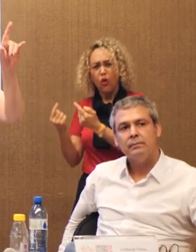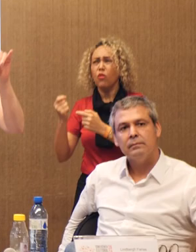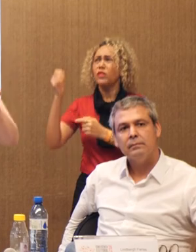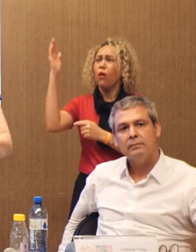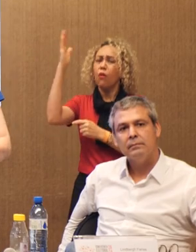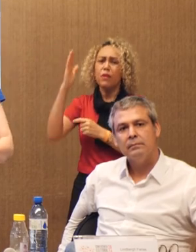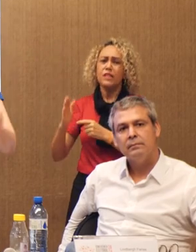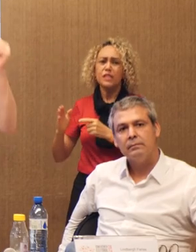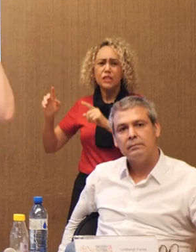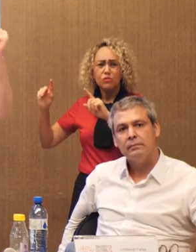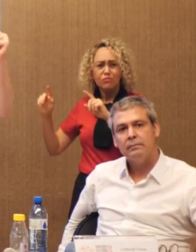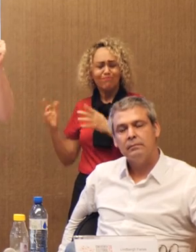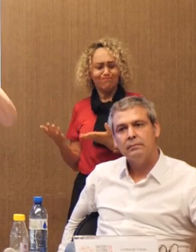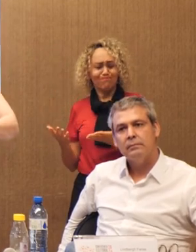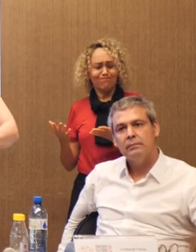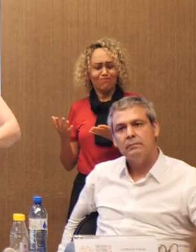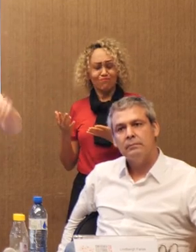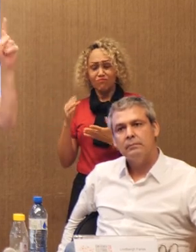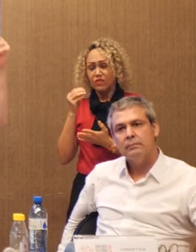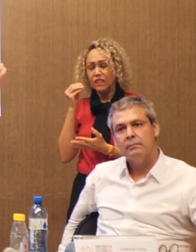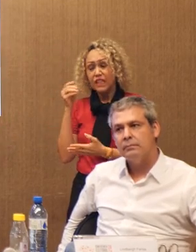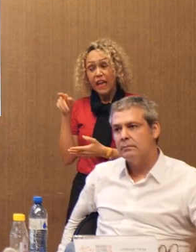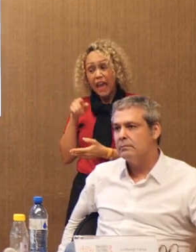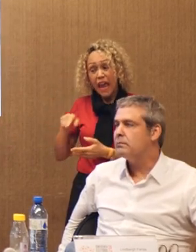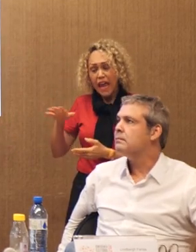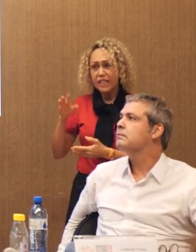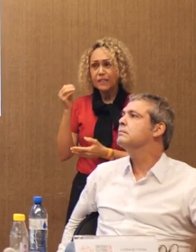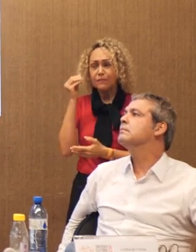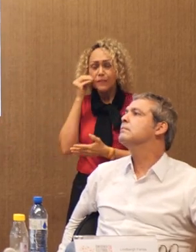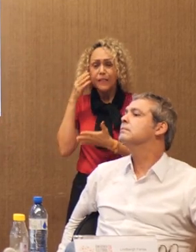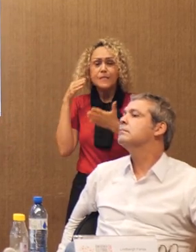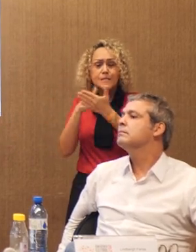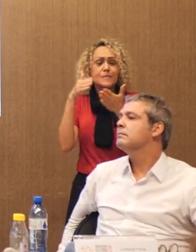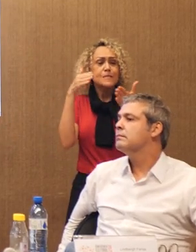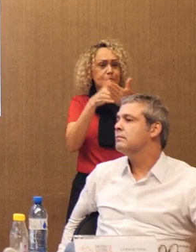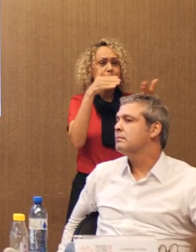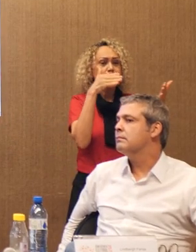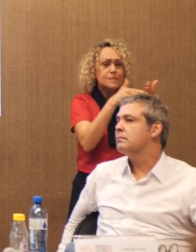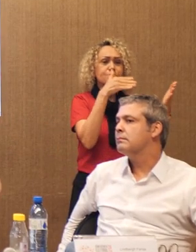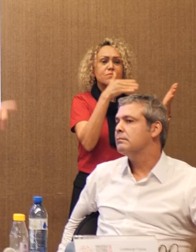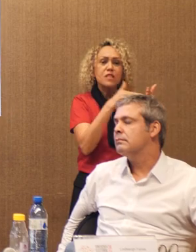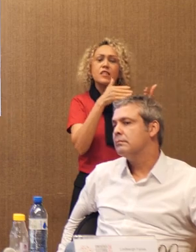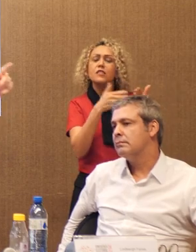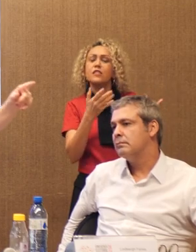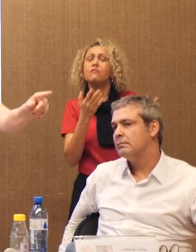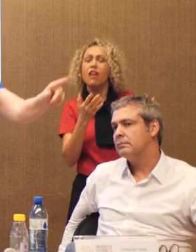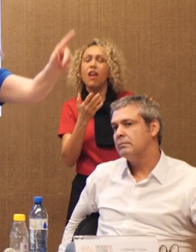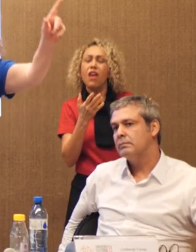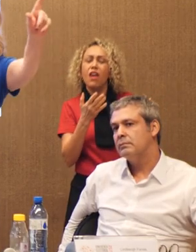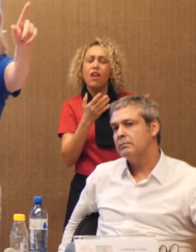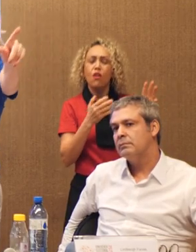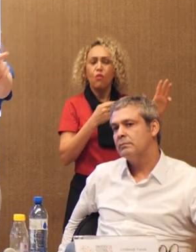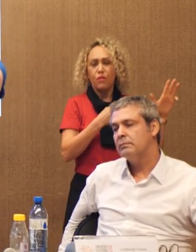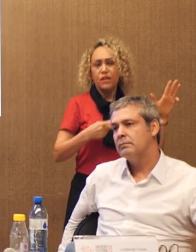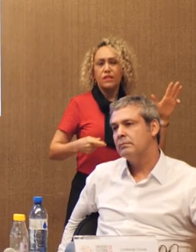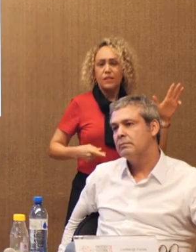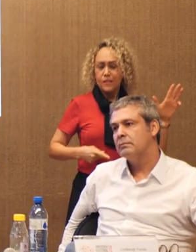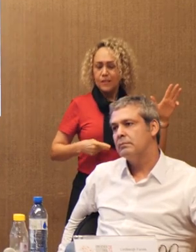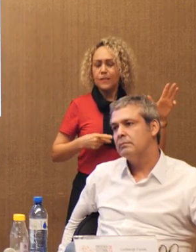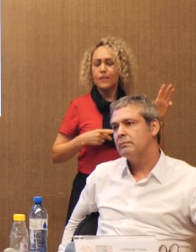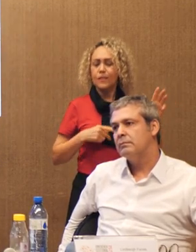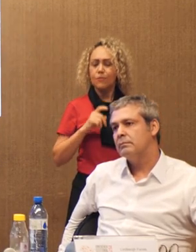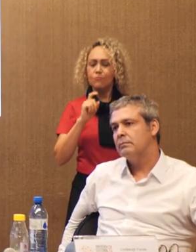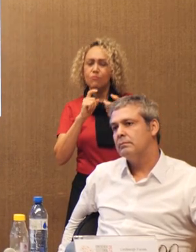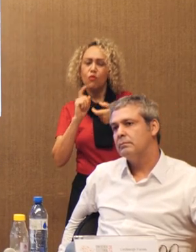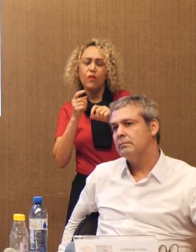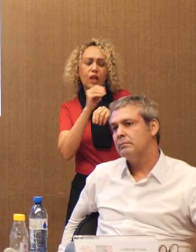que vamos mostrar e carimbar cada política pública construída pelo Lula com o rosto de cada